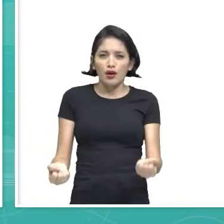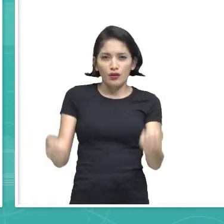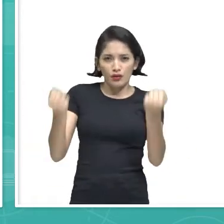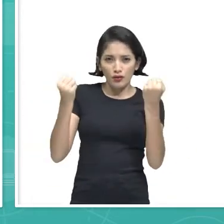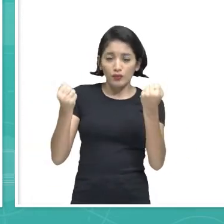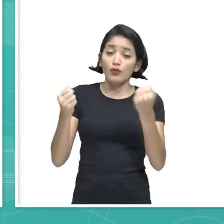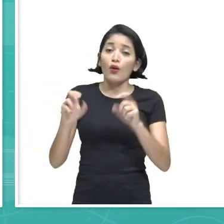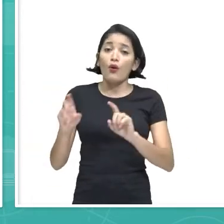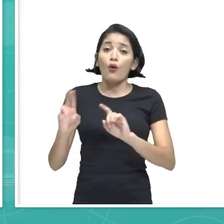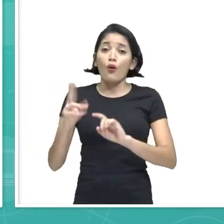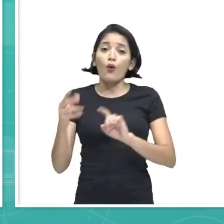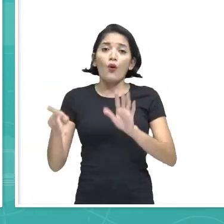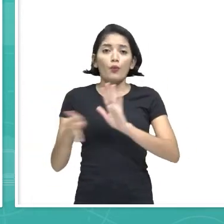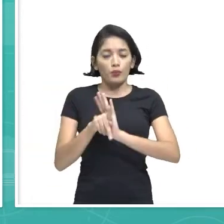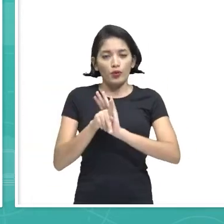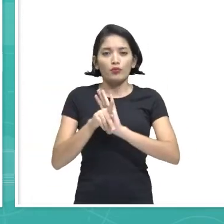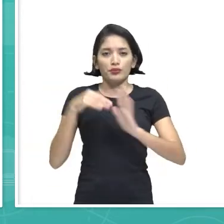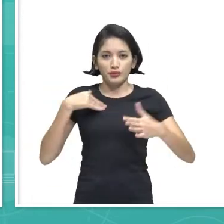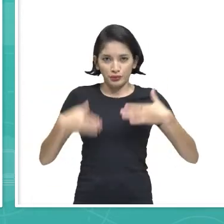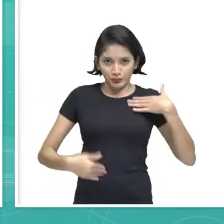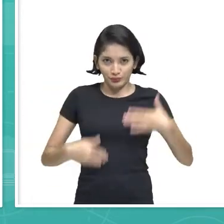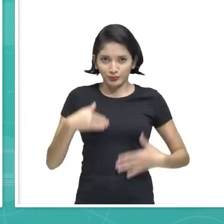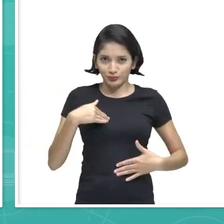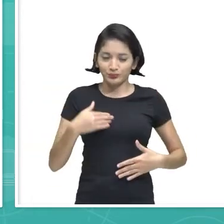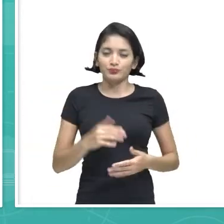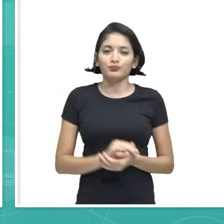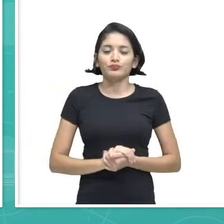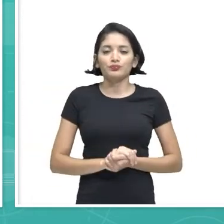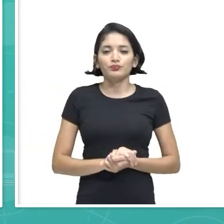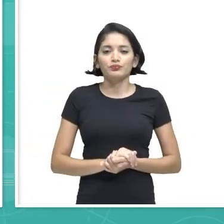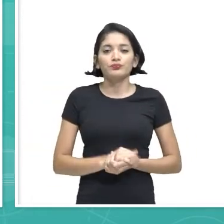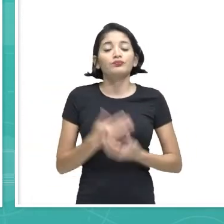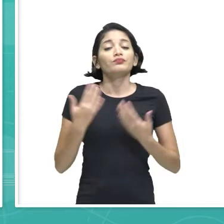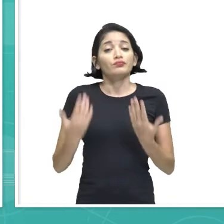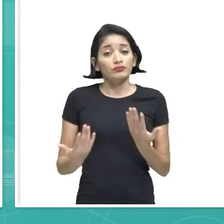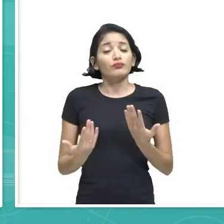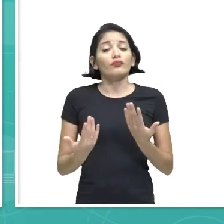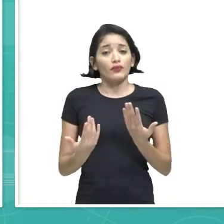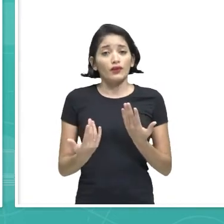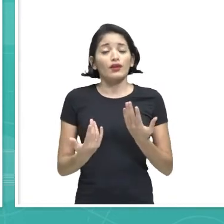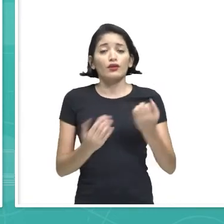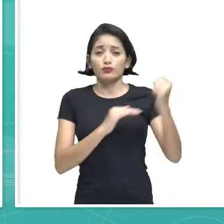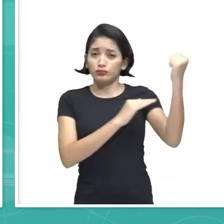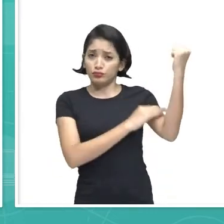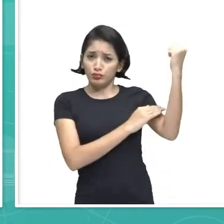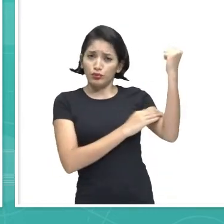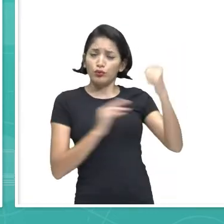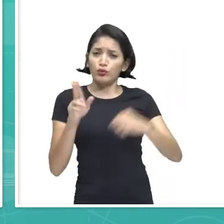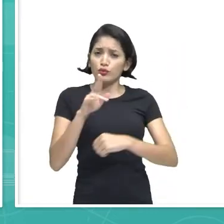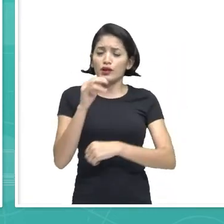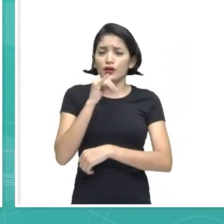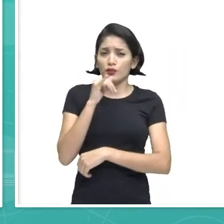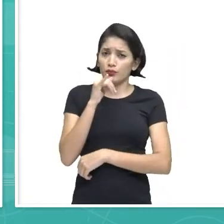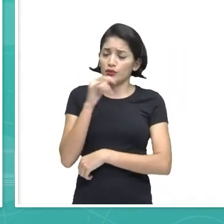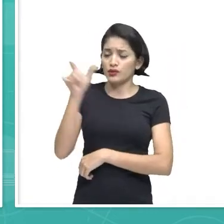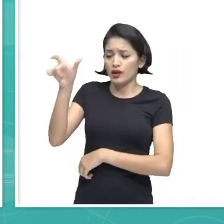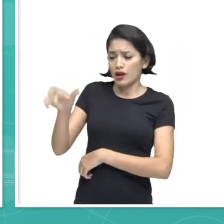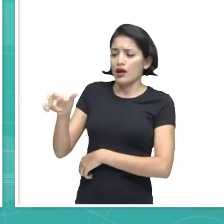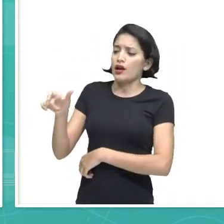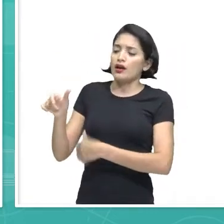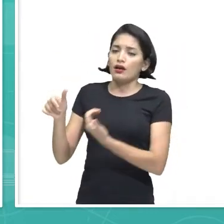peso do nosso próprio corpo. E a musculação, ela pode ser utilizada tanto para fins